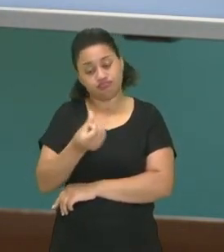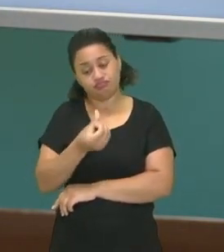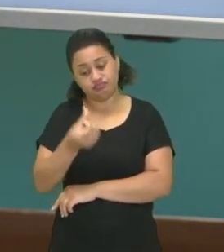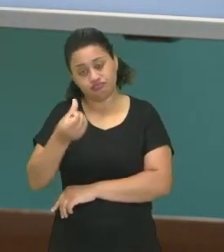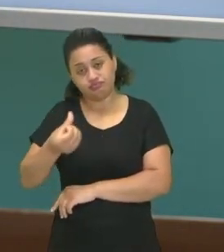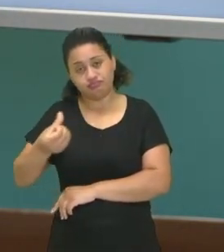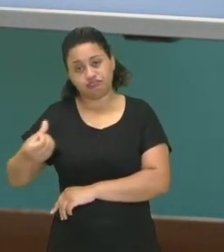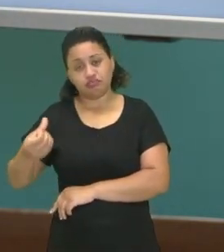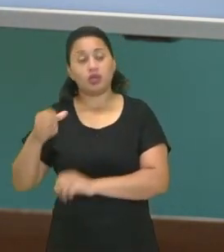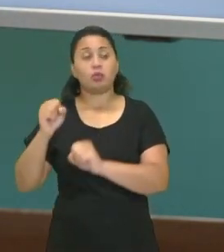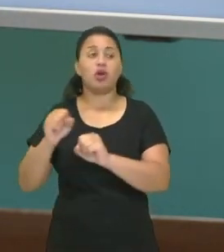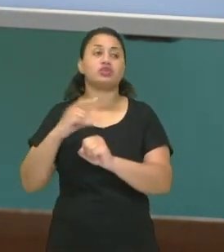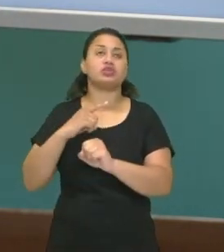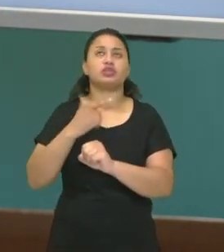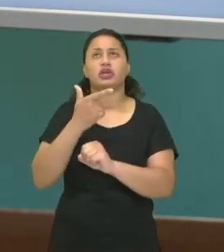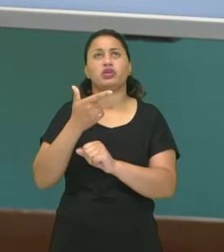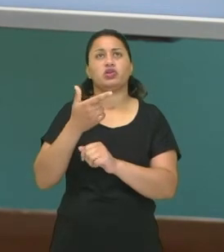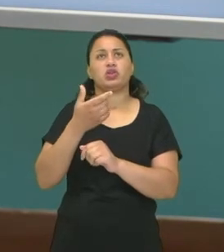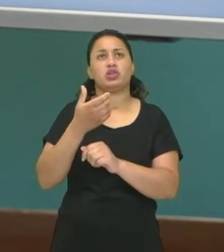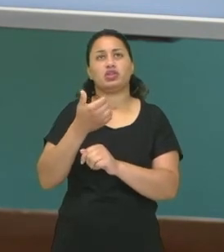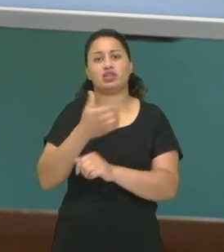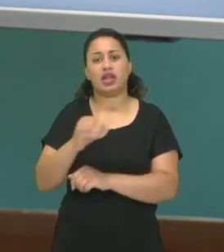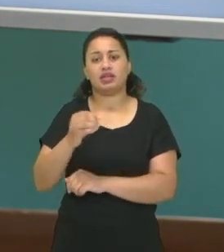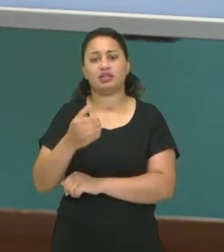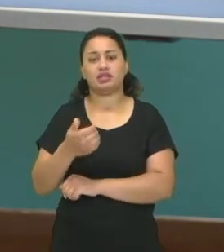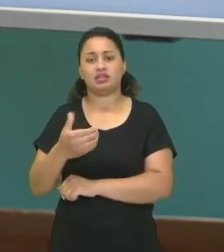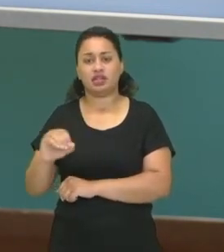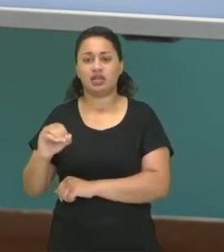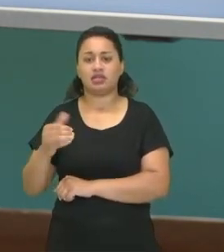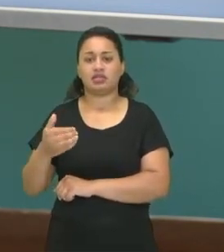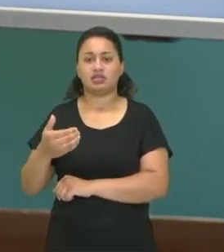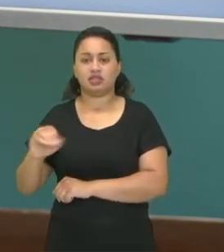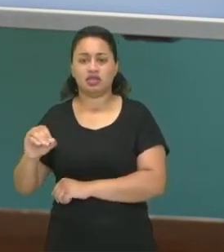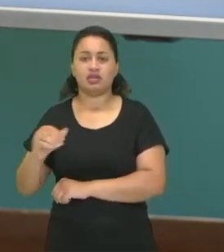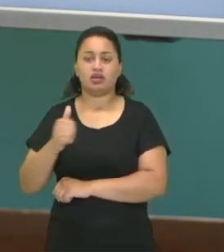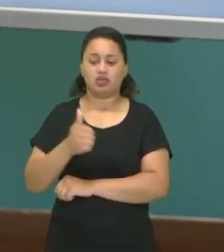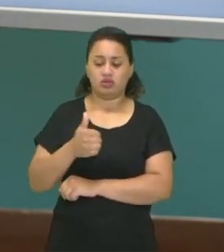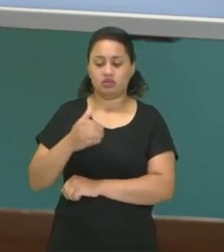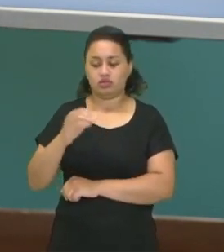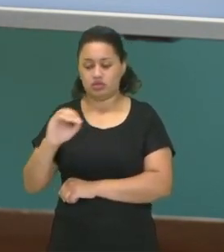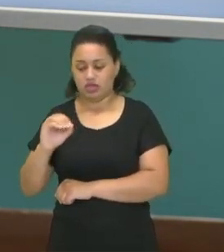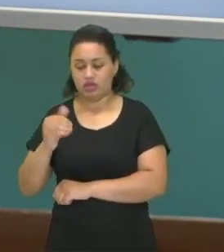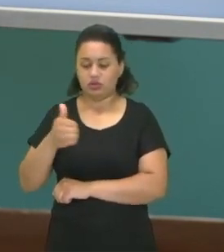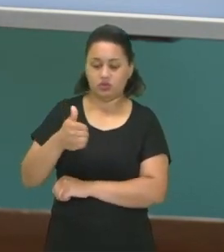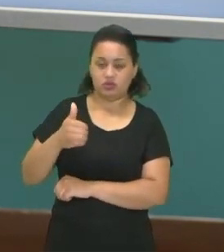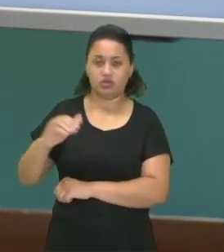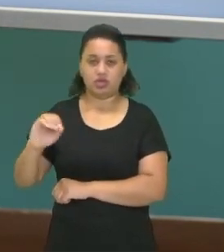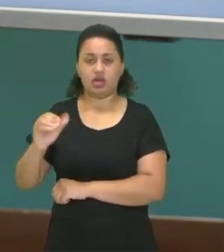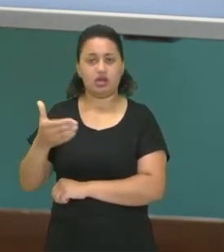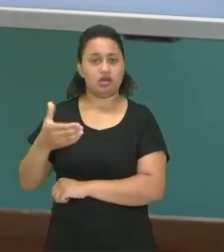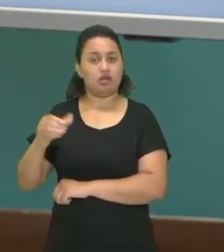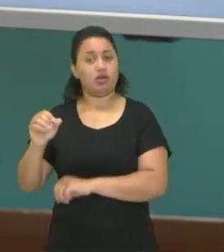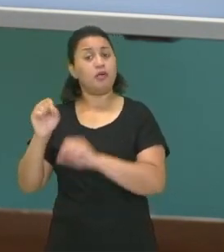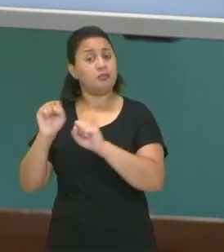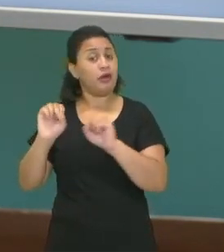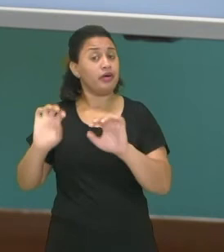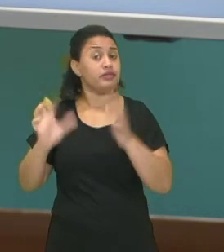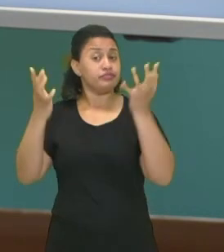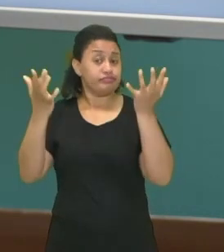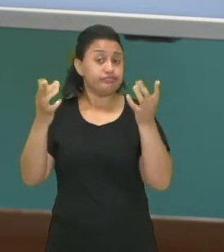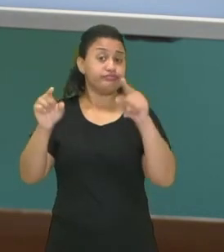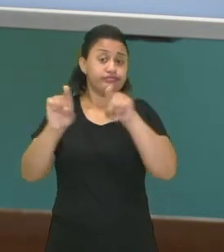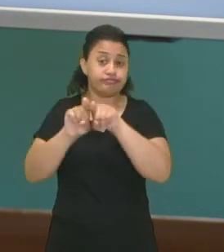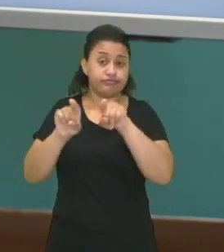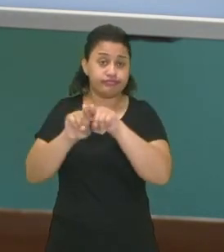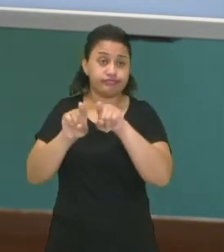pode acontecer de ter 2 repetindo, 10, 10, 10, 10, né? 1 e 0, 1 e 0, 1 e 0, né? Que vai se repetindo. Isso acontece aí também, tá